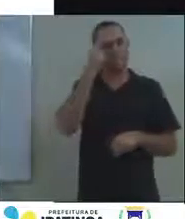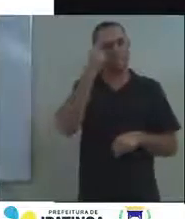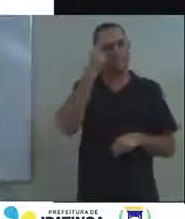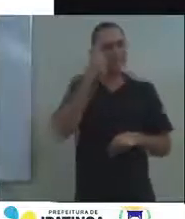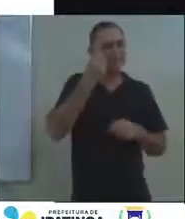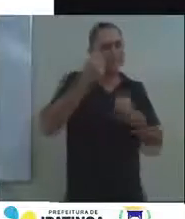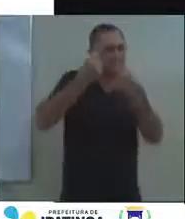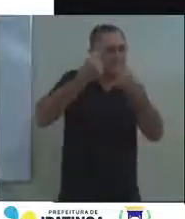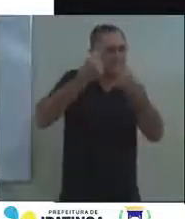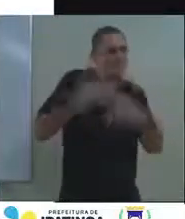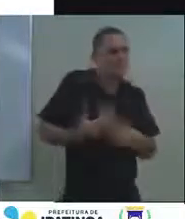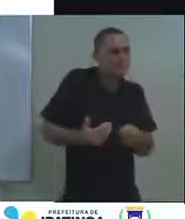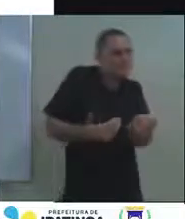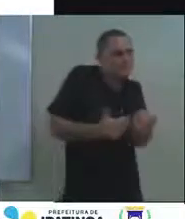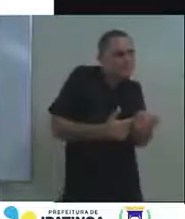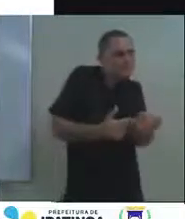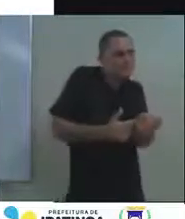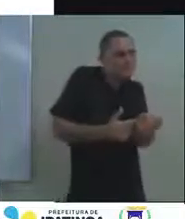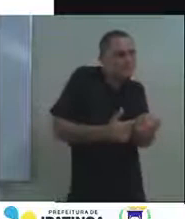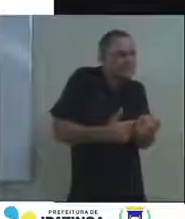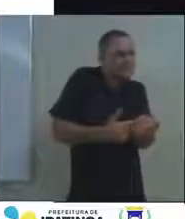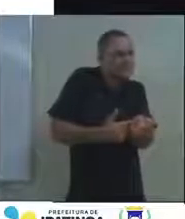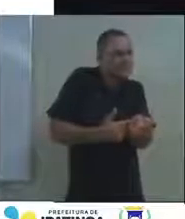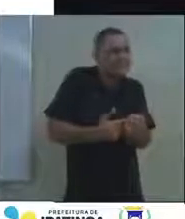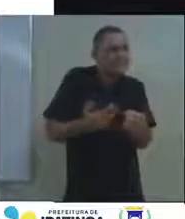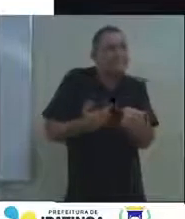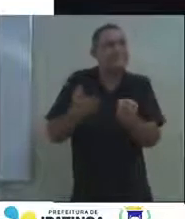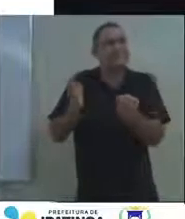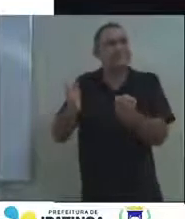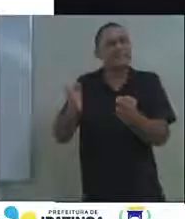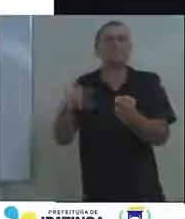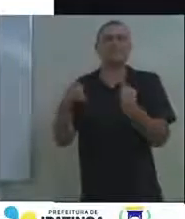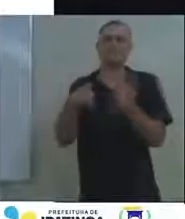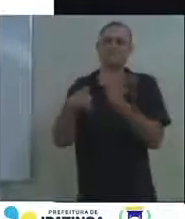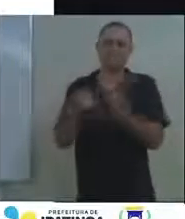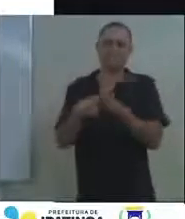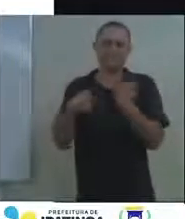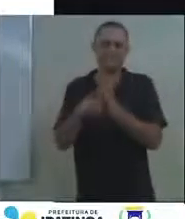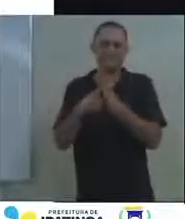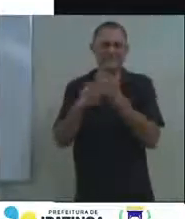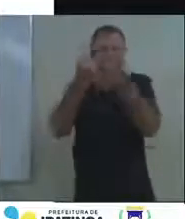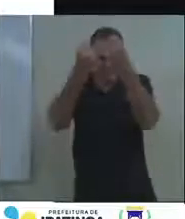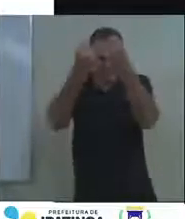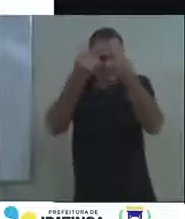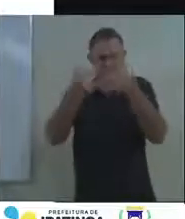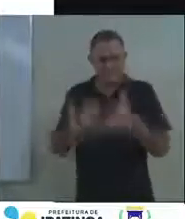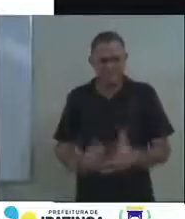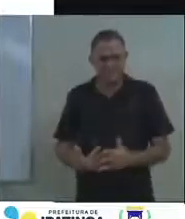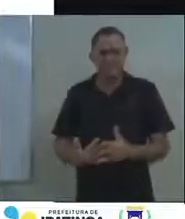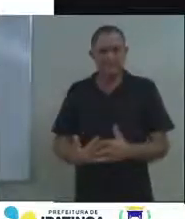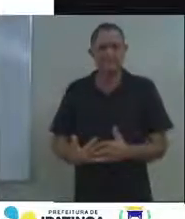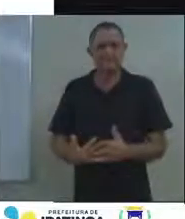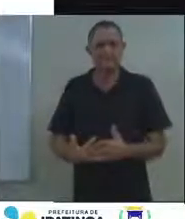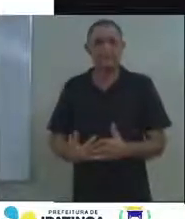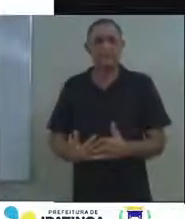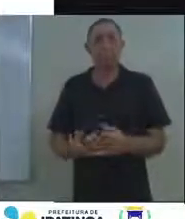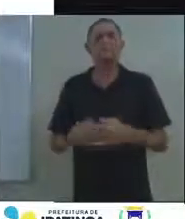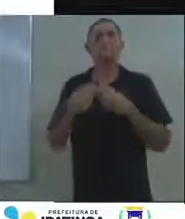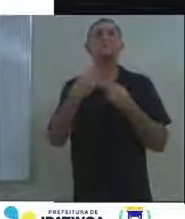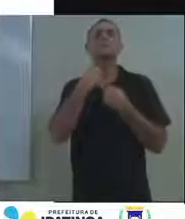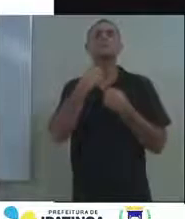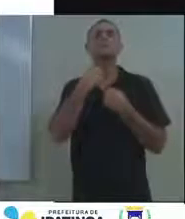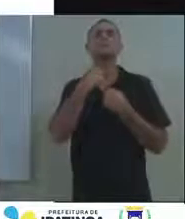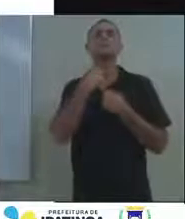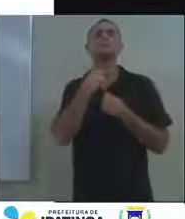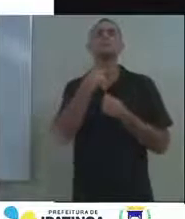vocês. Hoje, a gente já tem pesquisas que elas falam que o desaquecimento vocal, a gente não